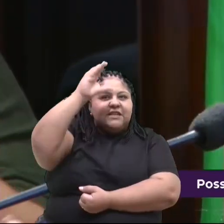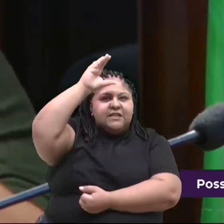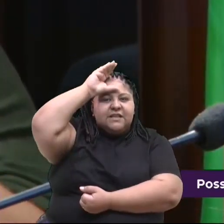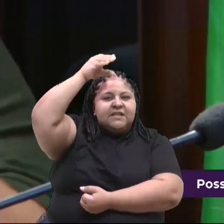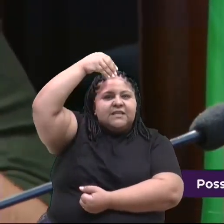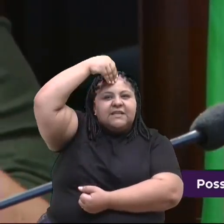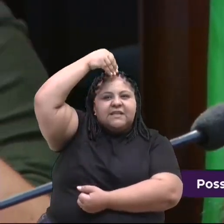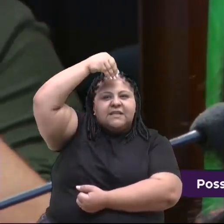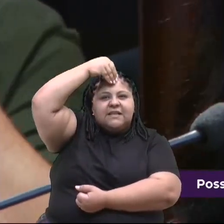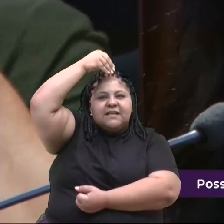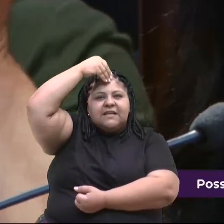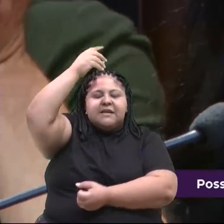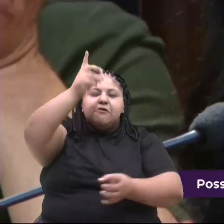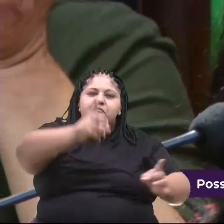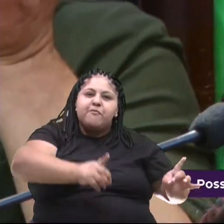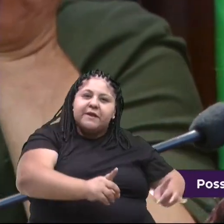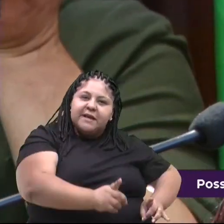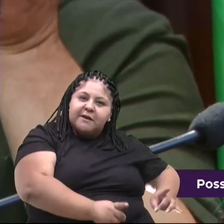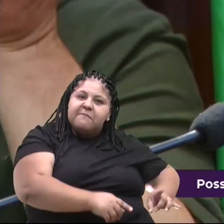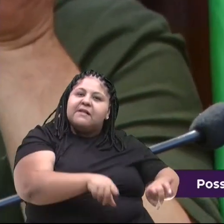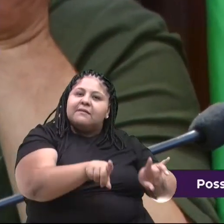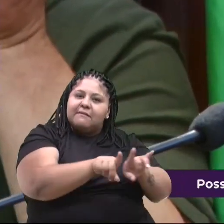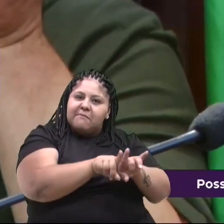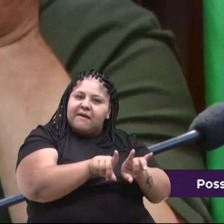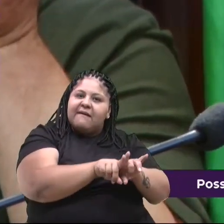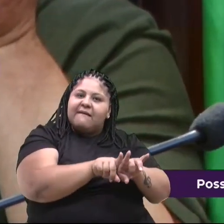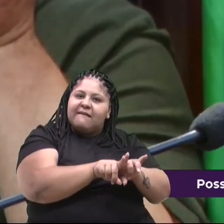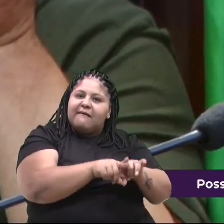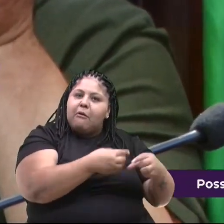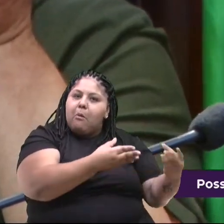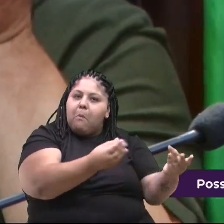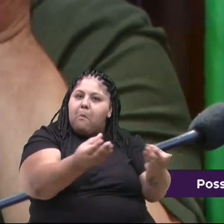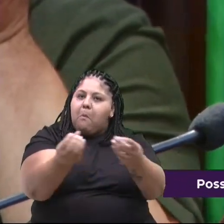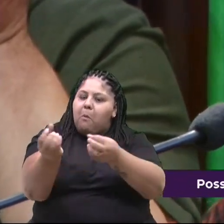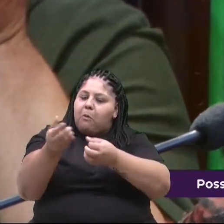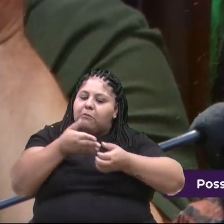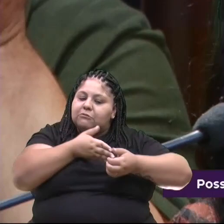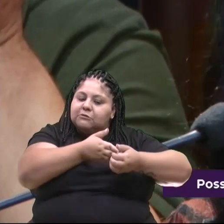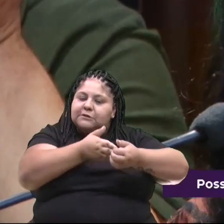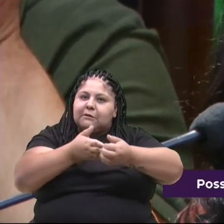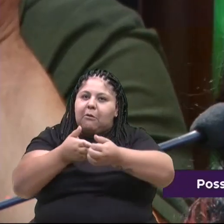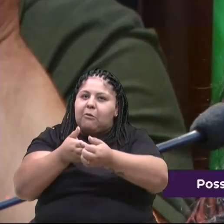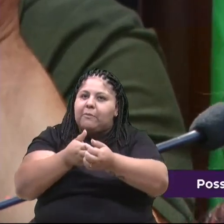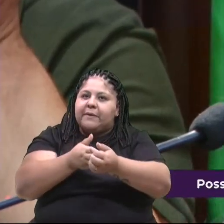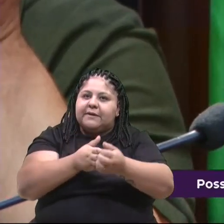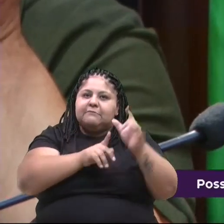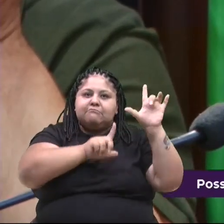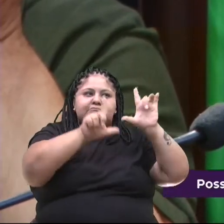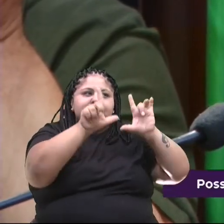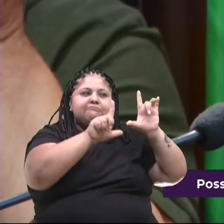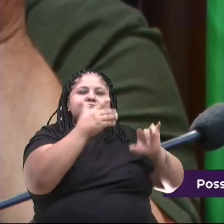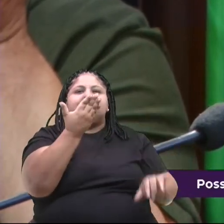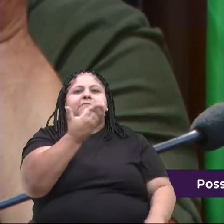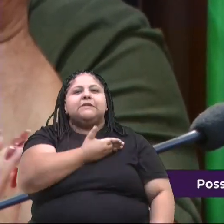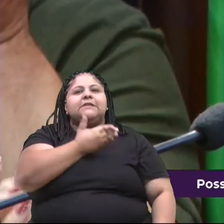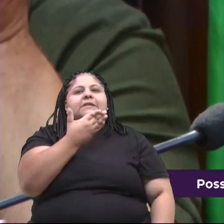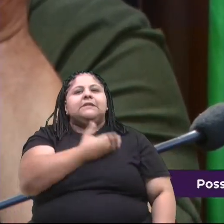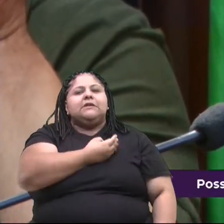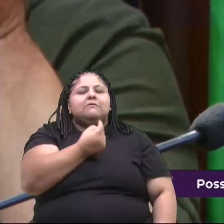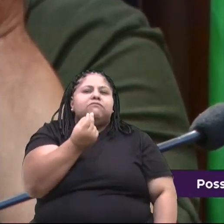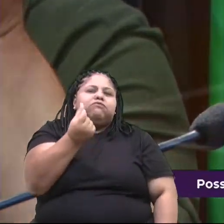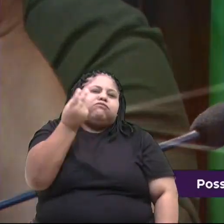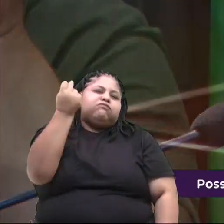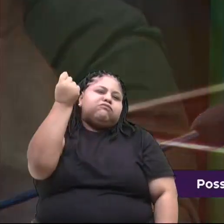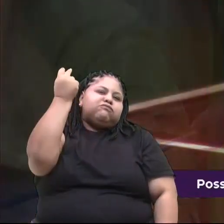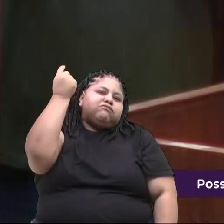a minha prima que está aqui conosco, muitos que estão acompanhando remotamente, amigos de longa